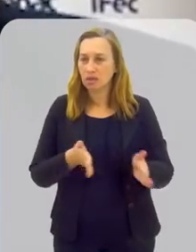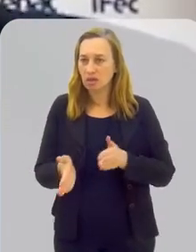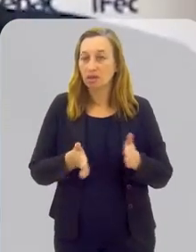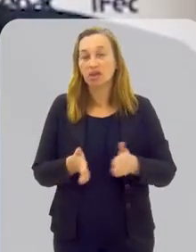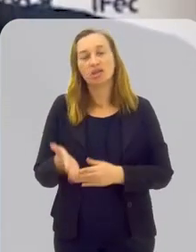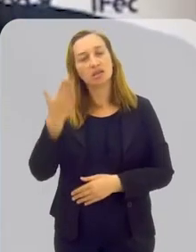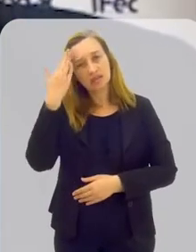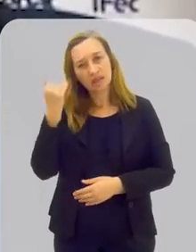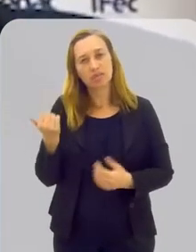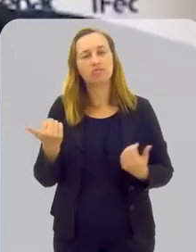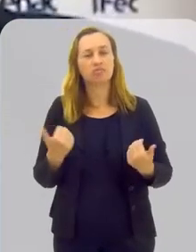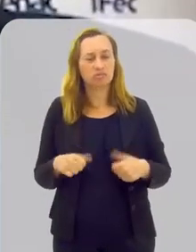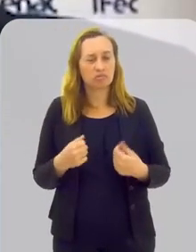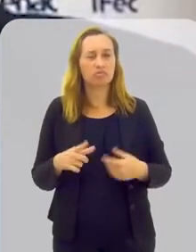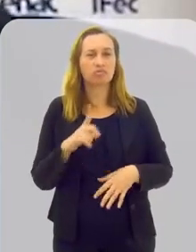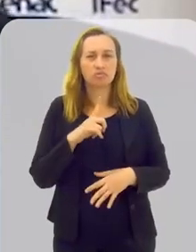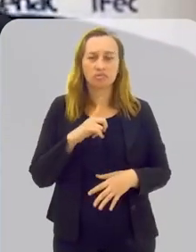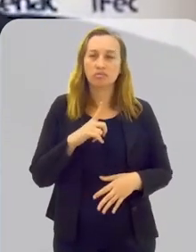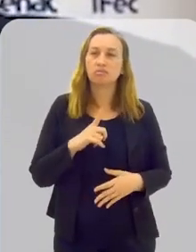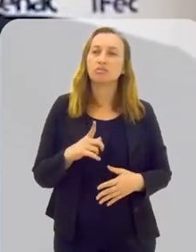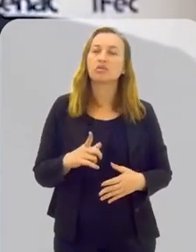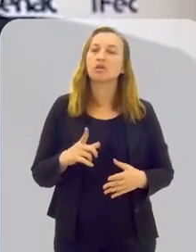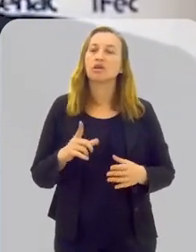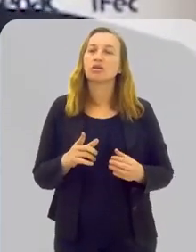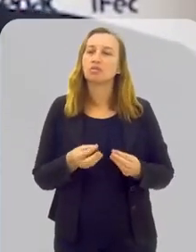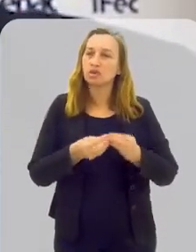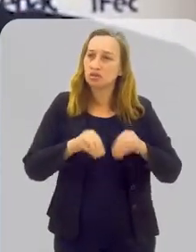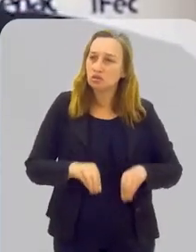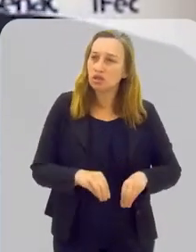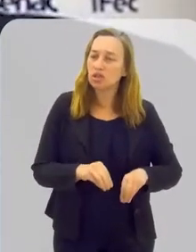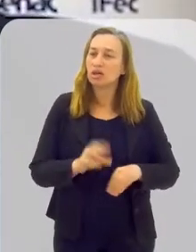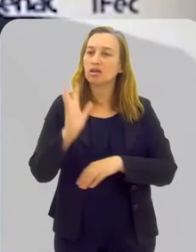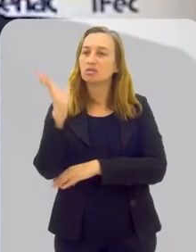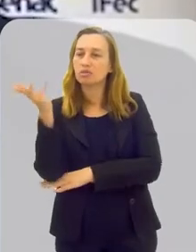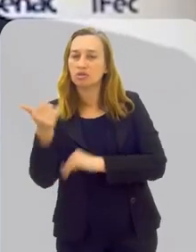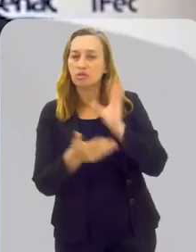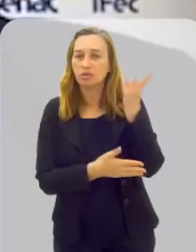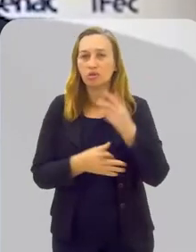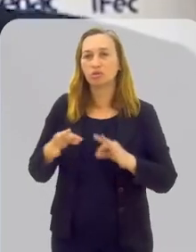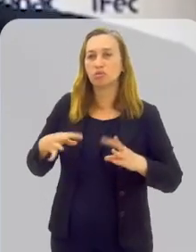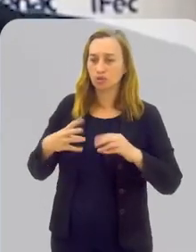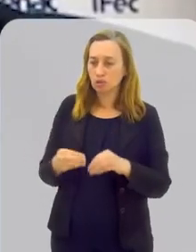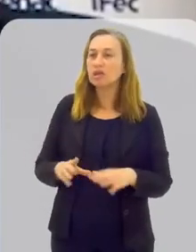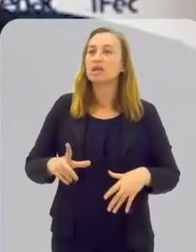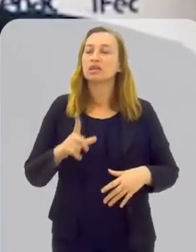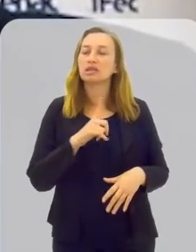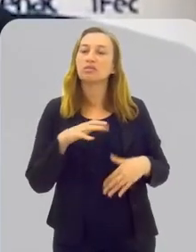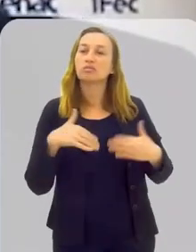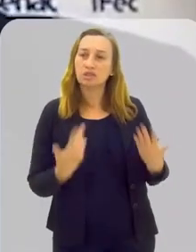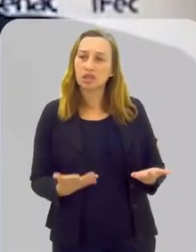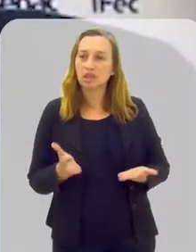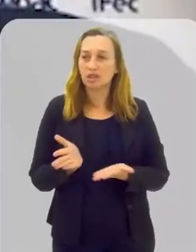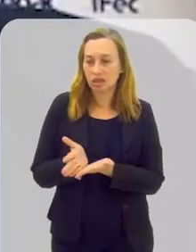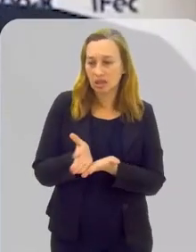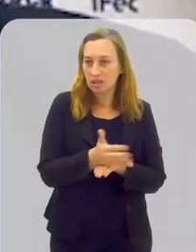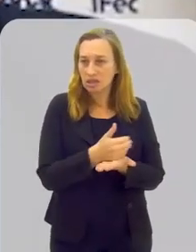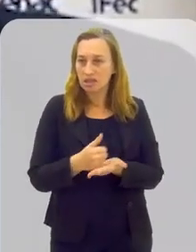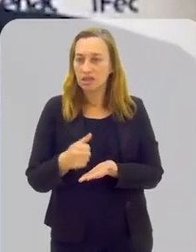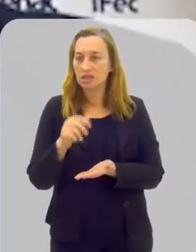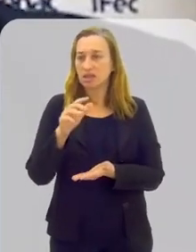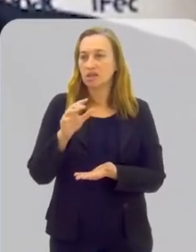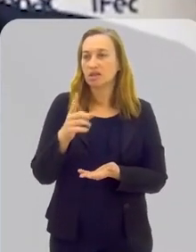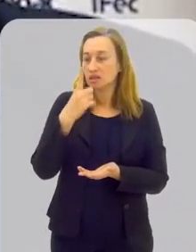pós consumo que a gente sabe o quanto que isso é nocivo a ao meio ambiente aos girassols freáticos